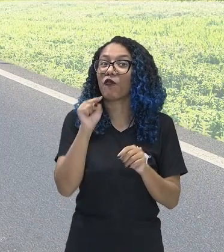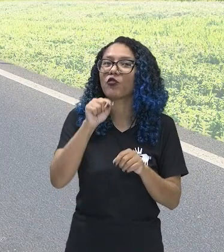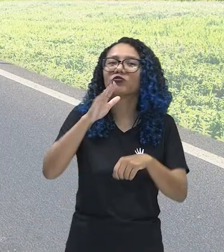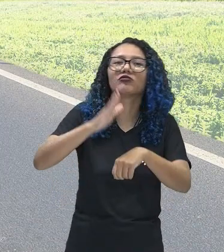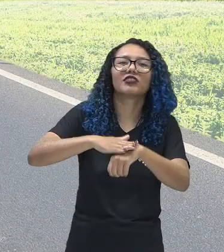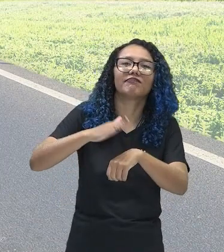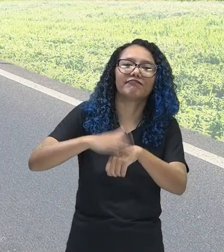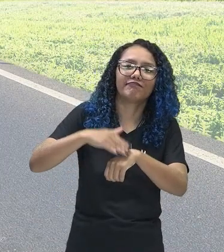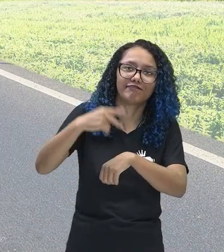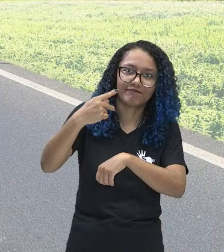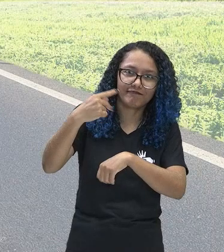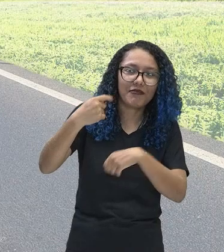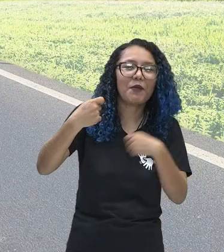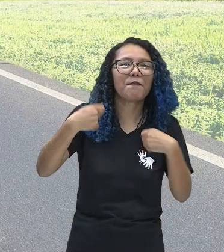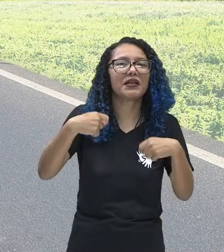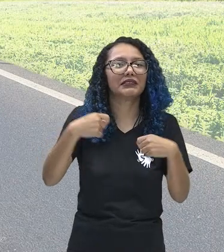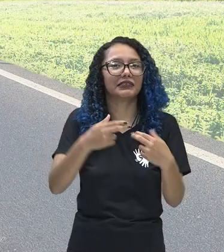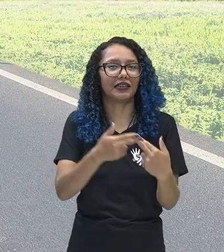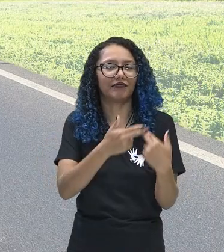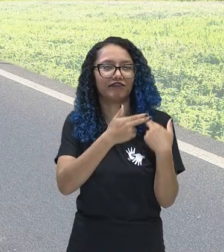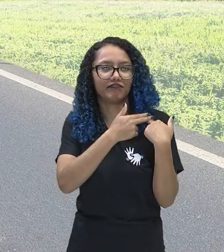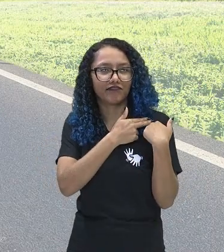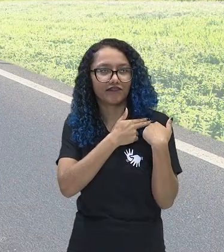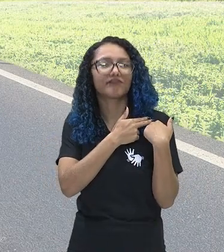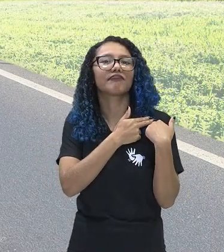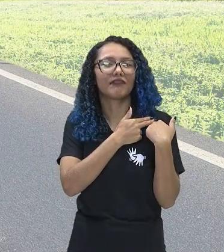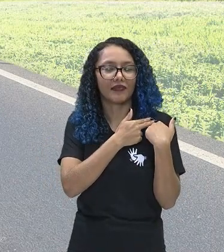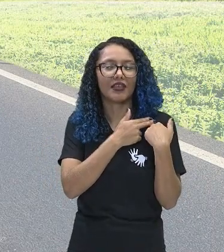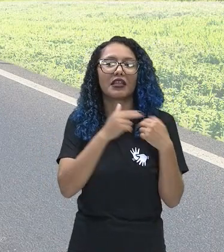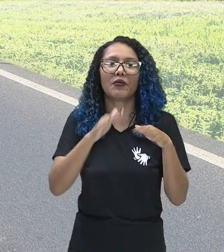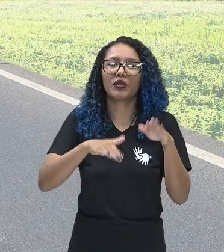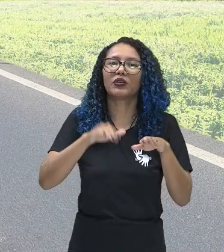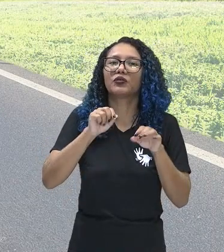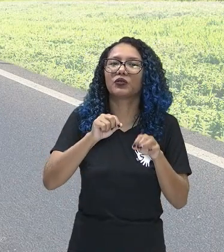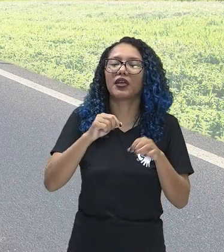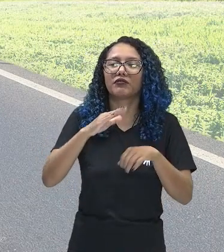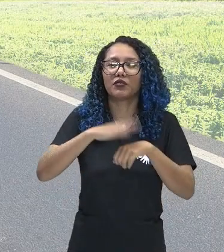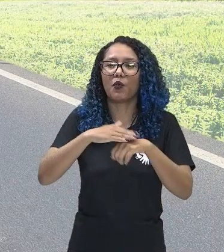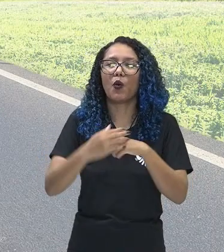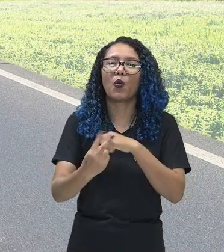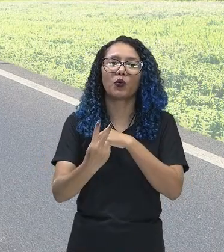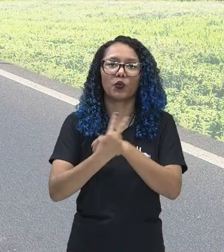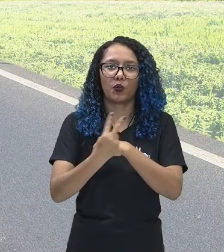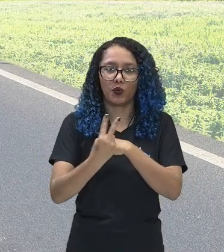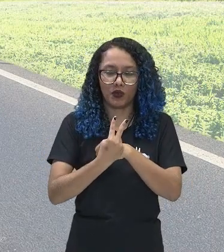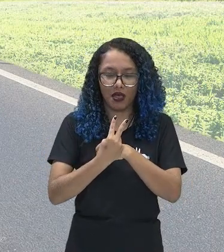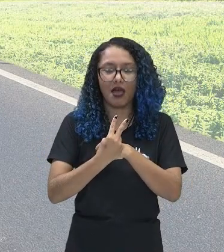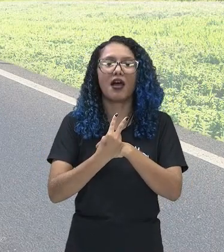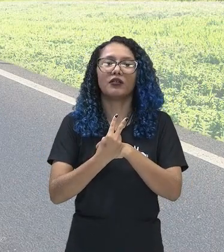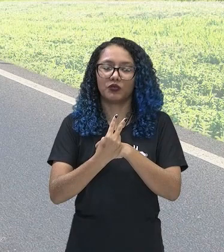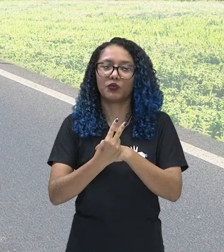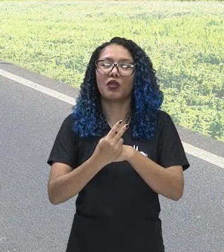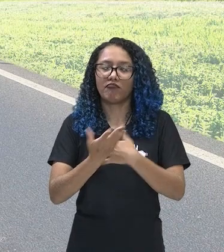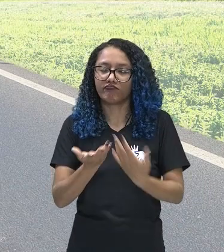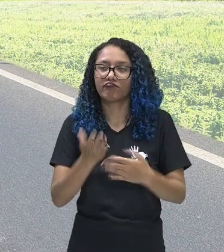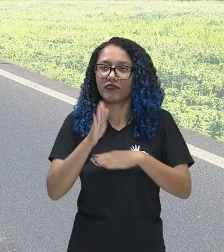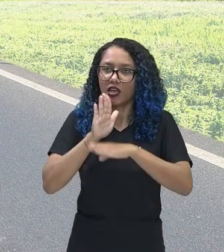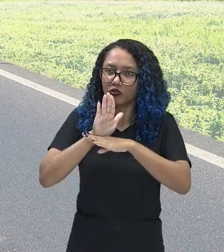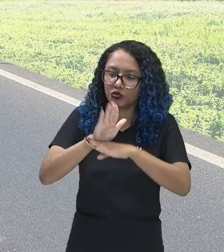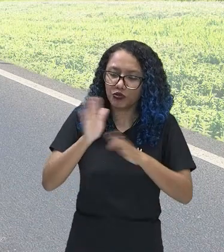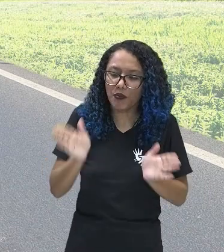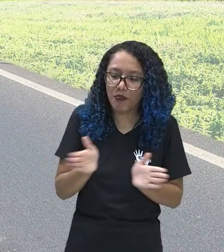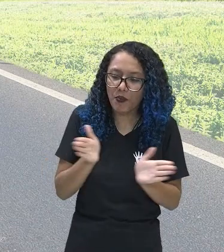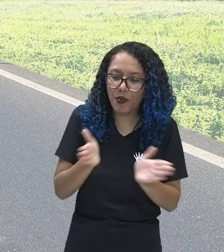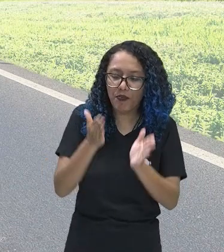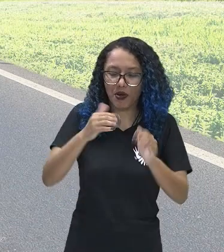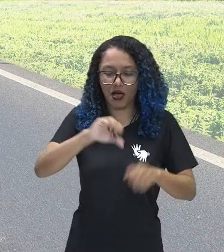isso, né? É a partir do seu autocuidado, né, para ajudar aí na sua autoestima, desenvolver ainda mais